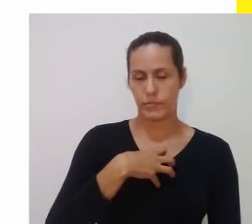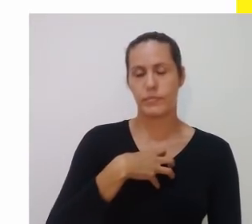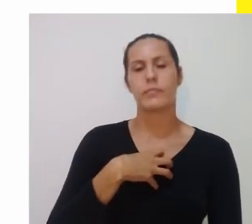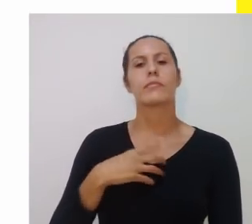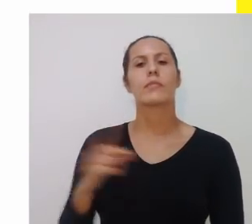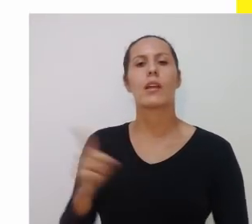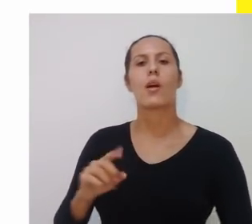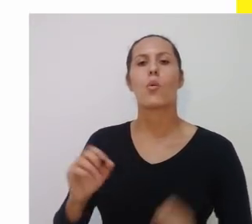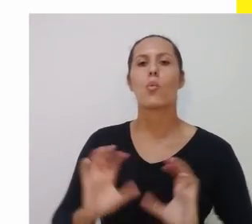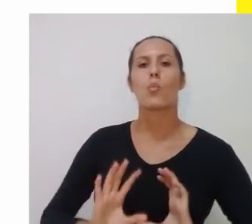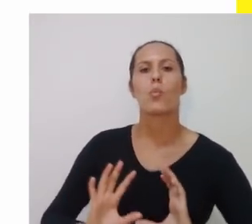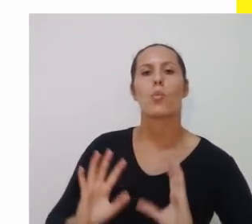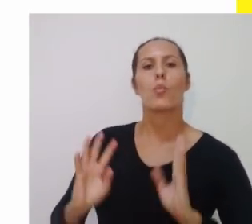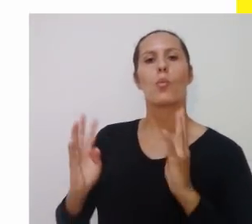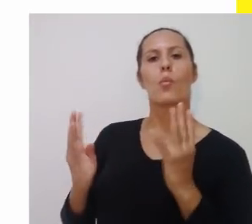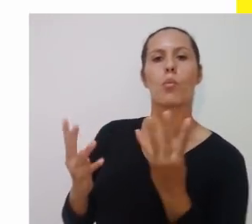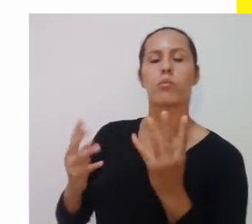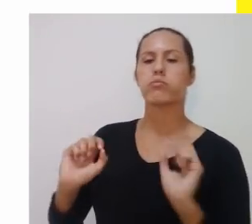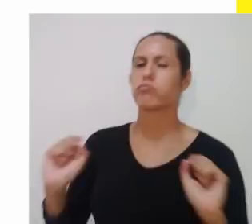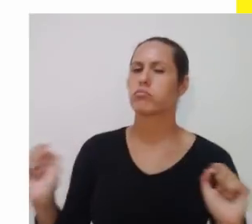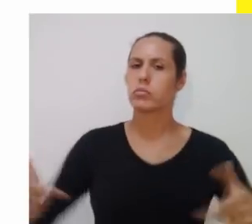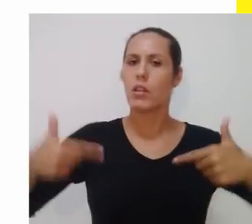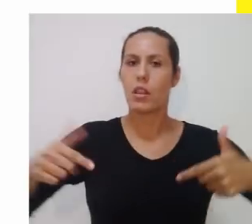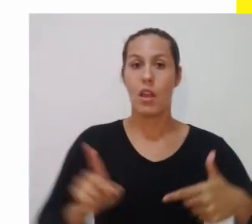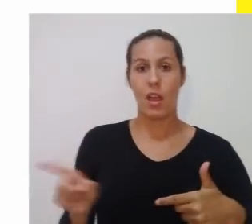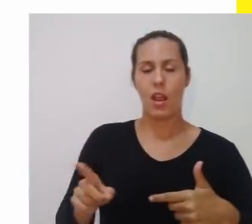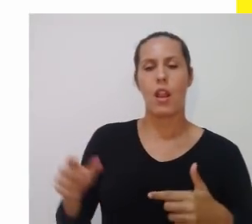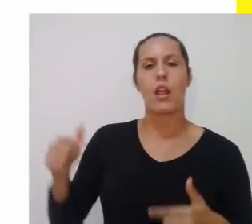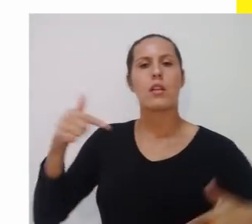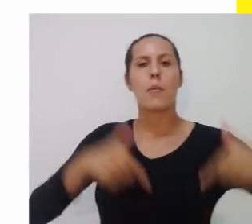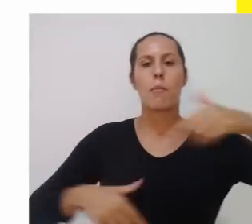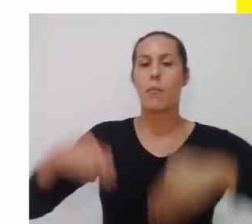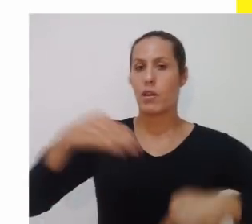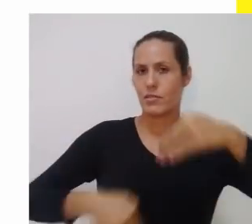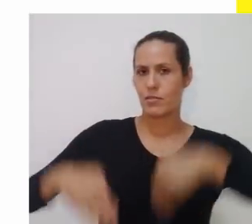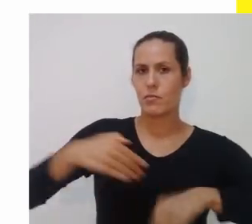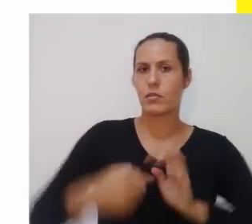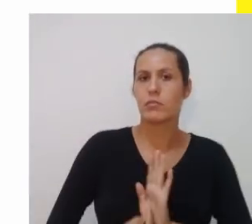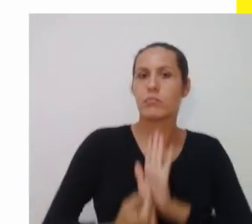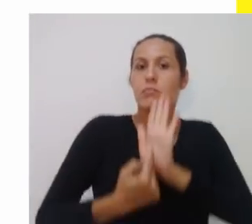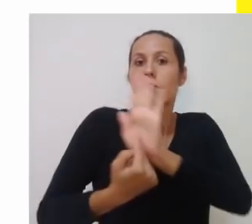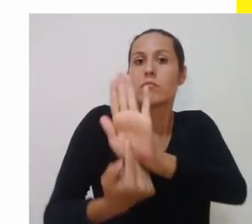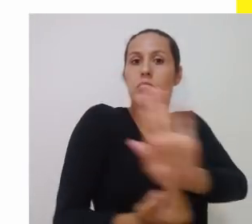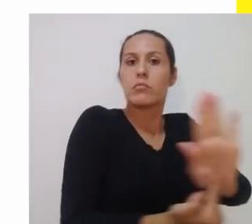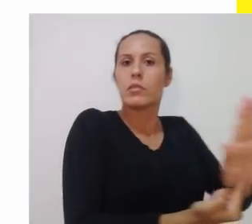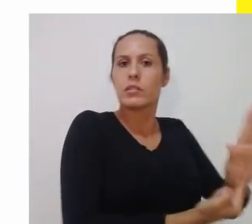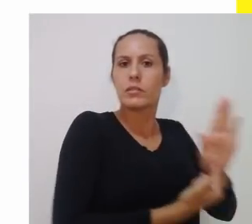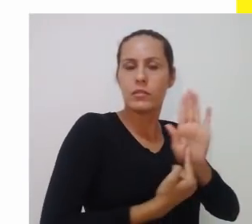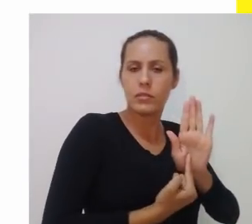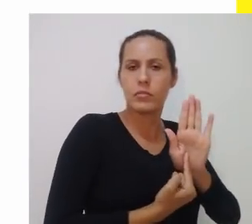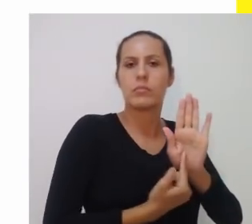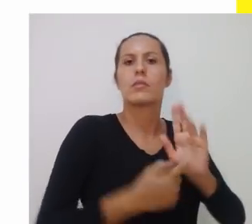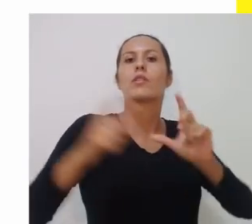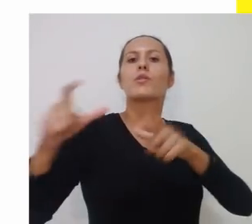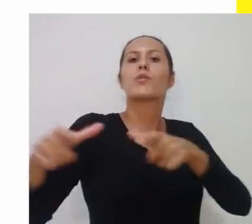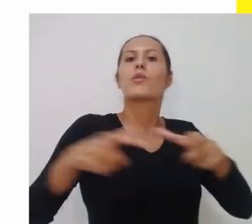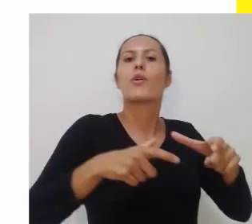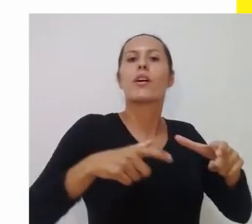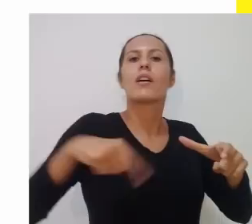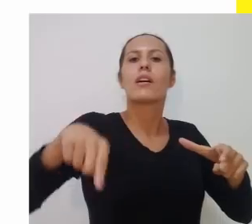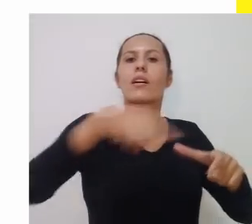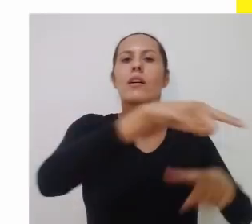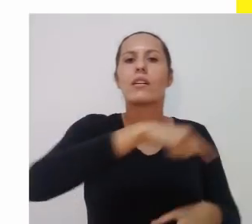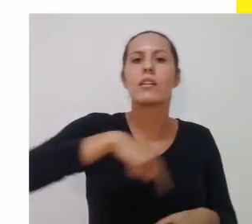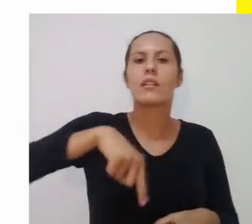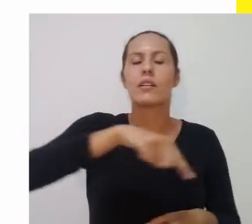Bahia, é uma batalha de slam, ela está participando, ela está se apresentando para